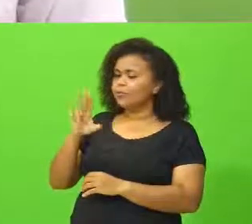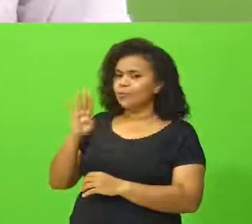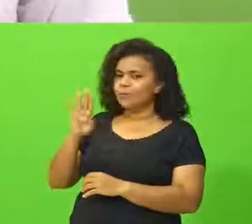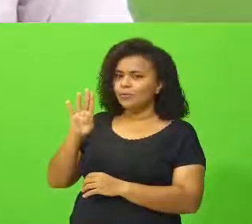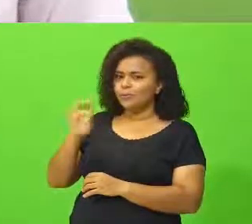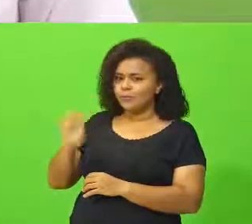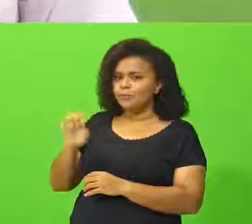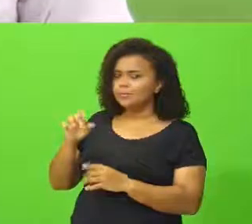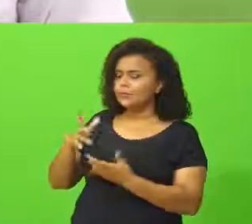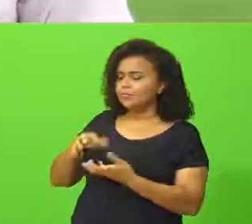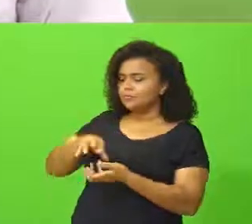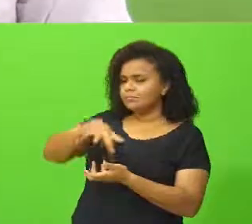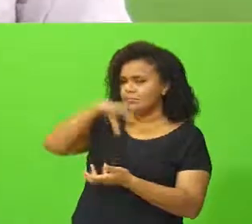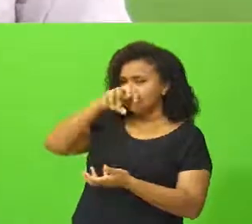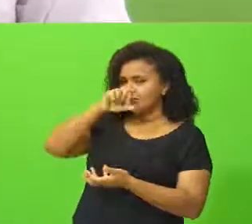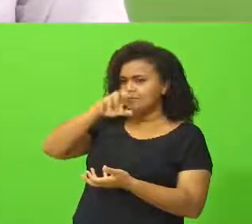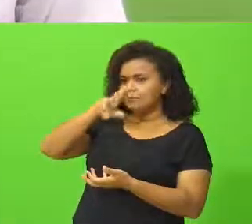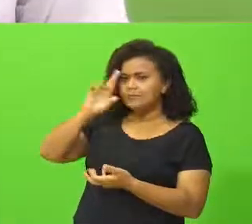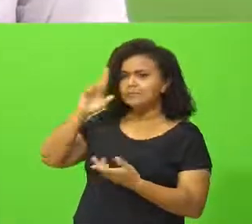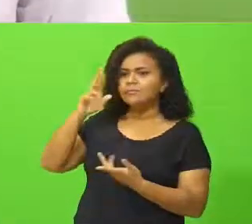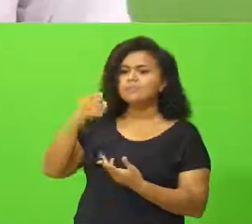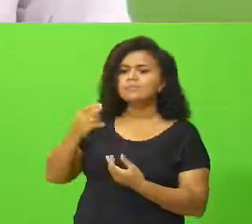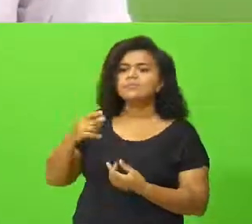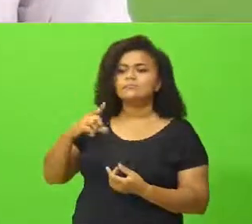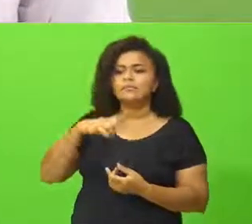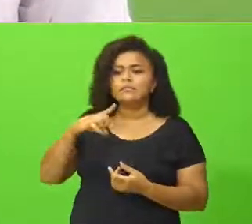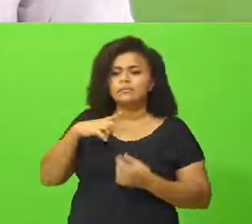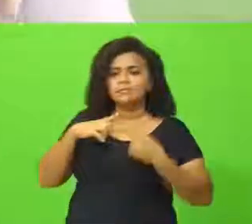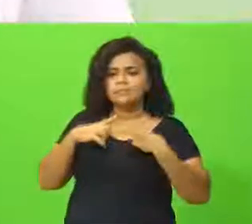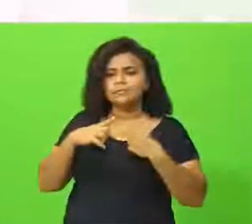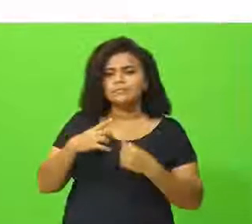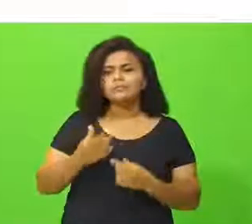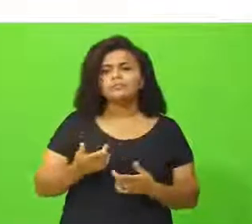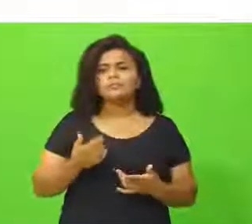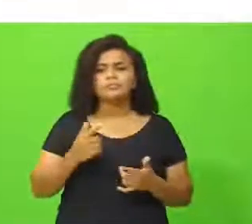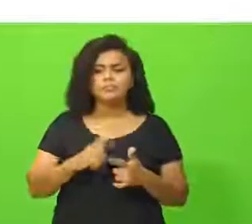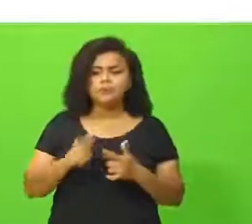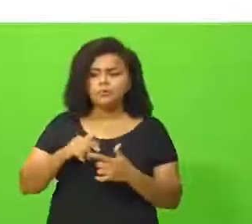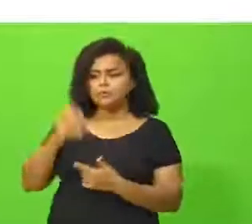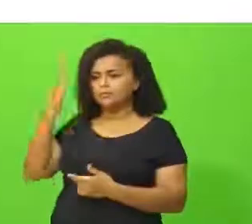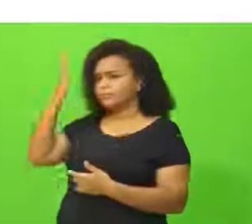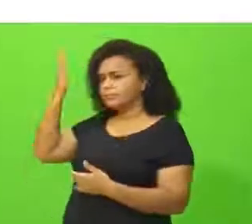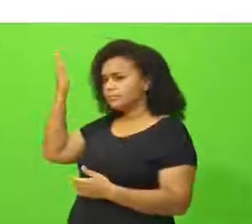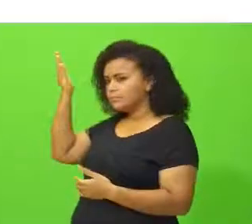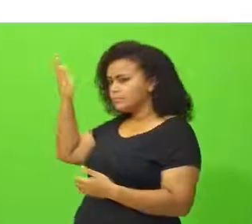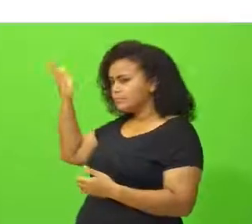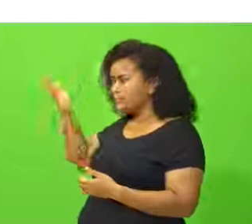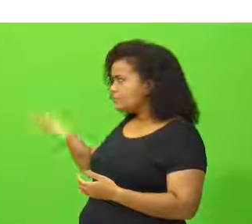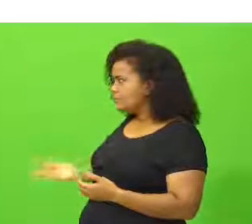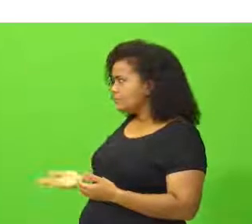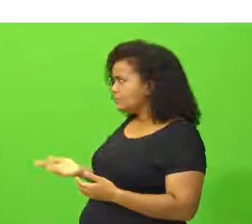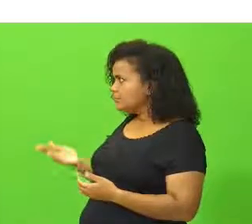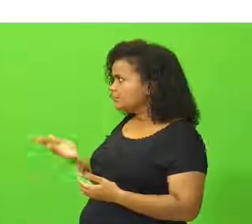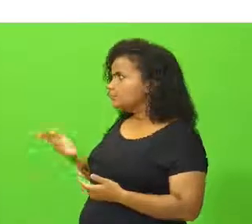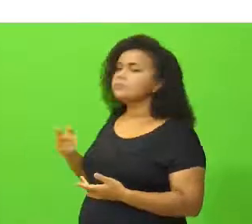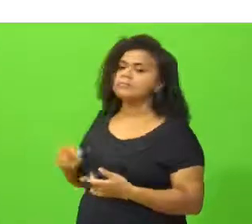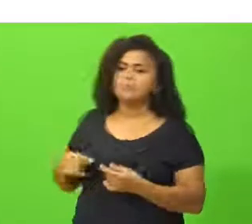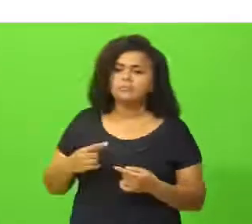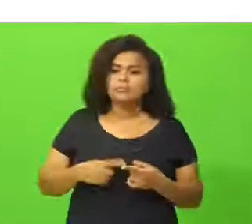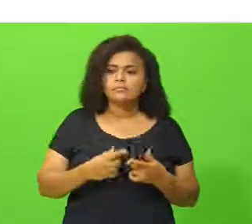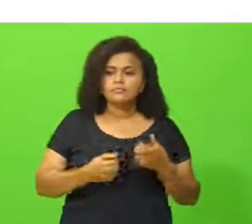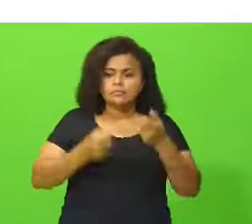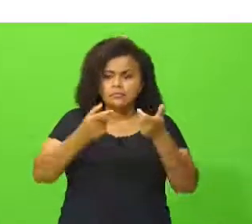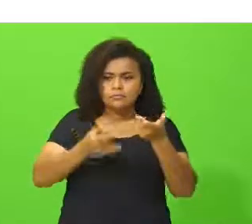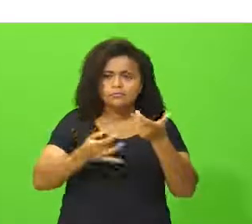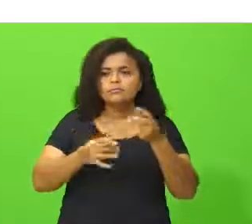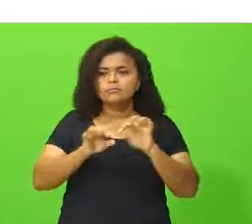Mostrando aí num ranking os 10 países mais poluidores do mundo, né? Esse é um dado, né, um tanto quanto antigo, mas